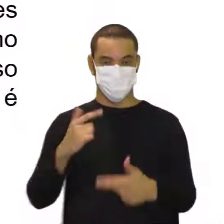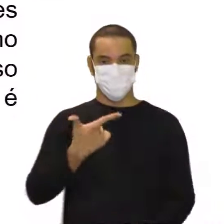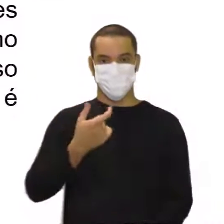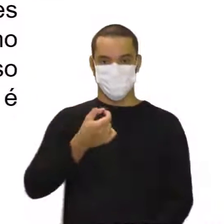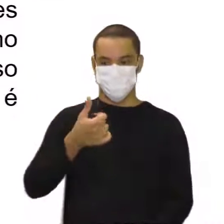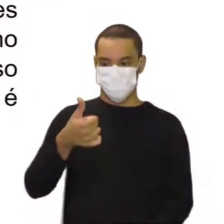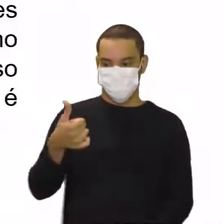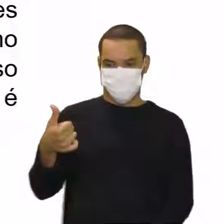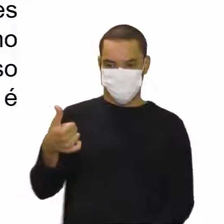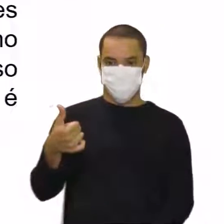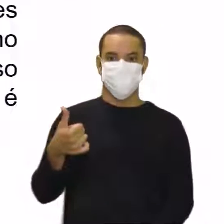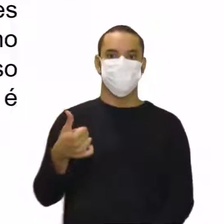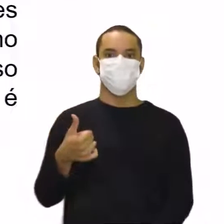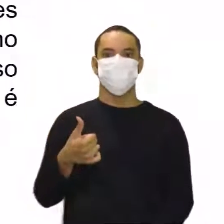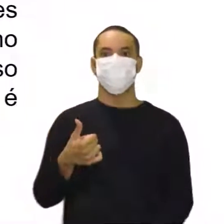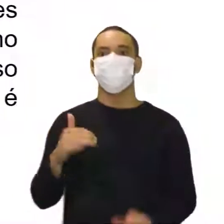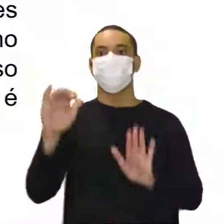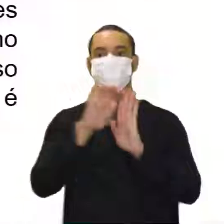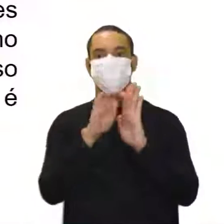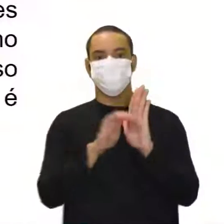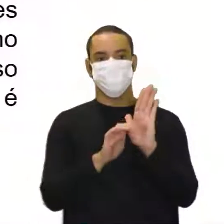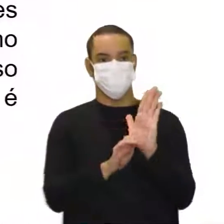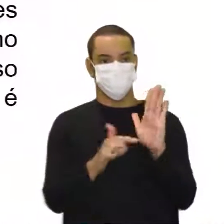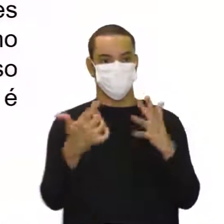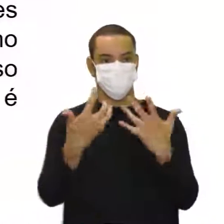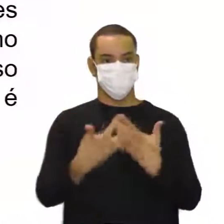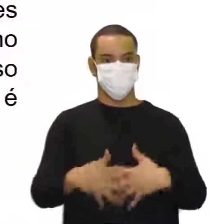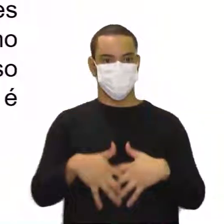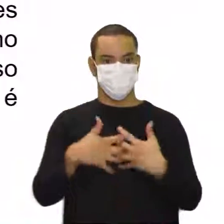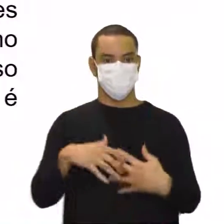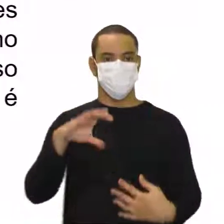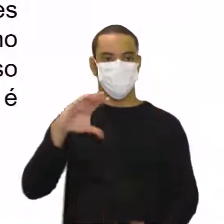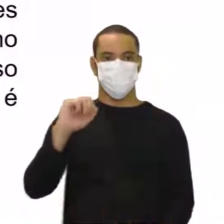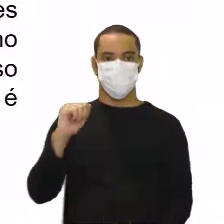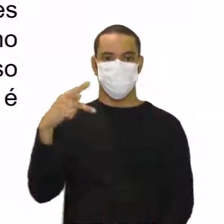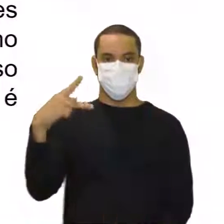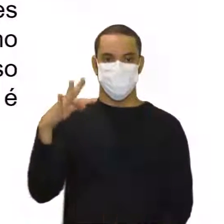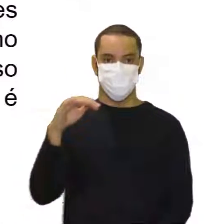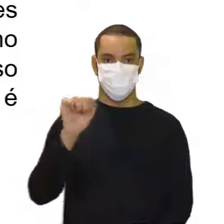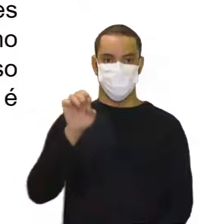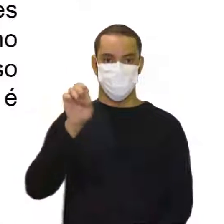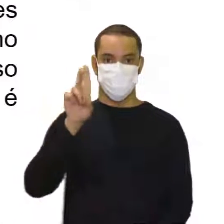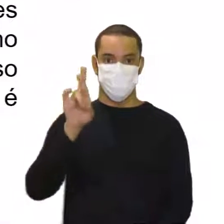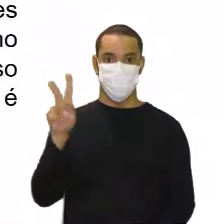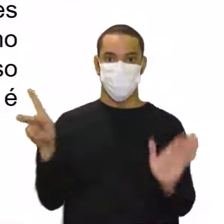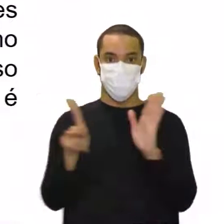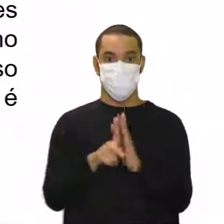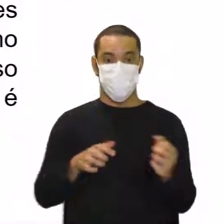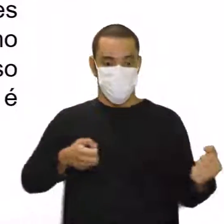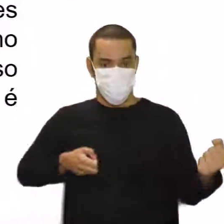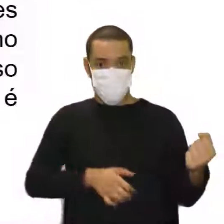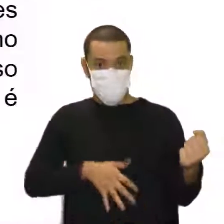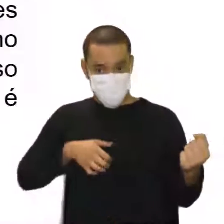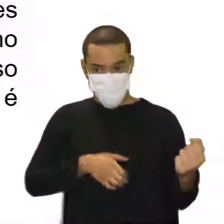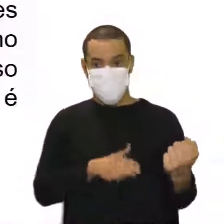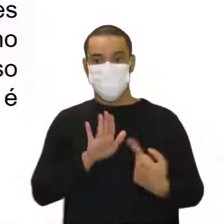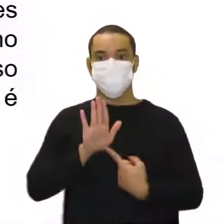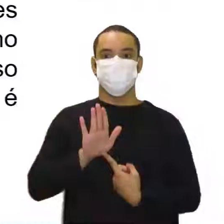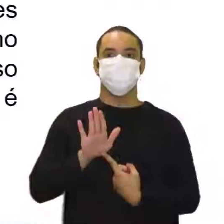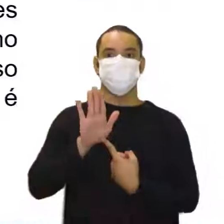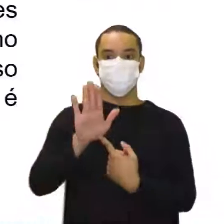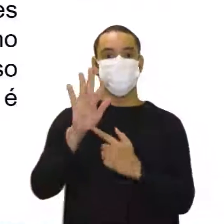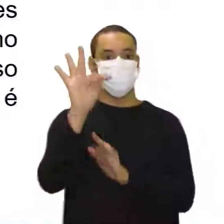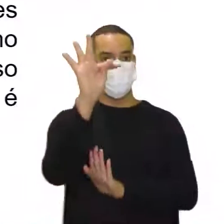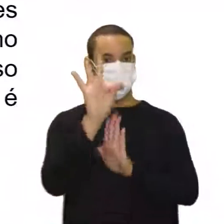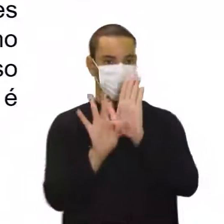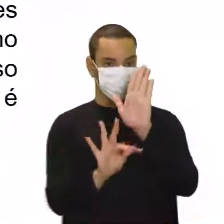Enem 2011, o manual de funcionamento de um captador de guitarra elétrica apresenta o seguinte texto. Esse